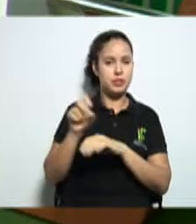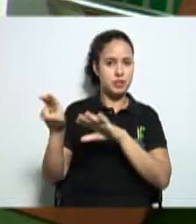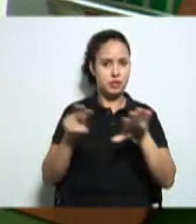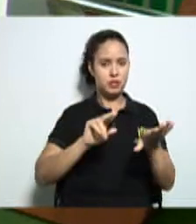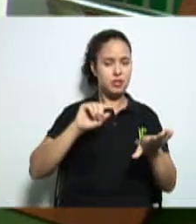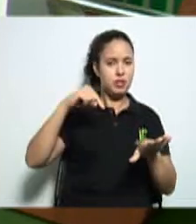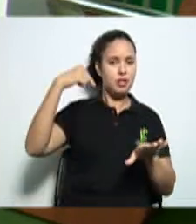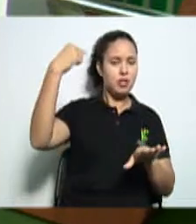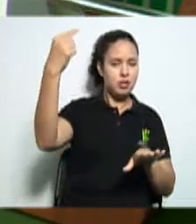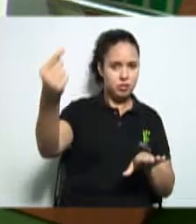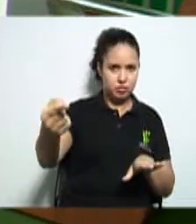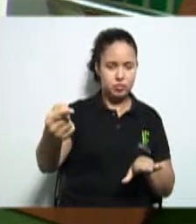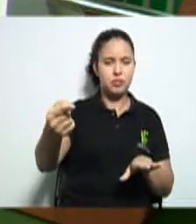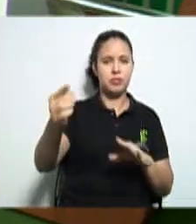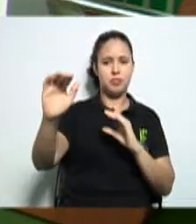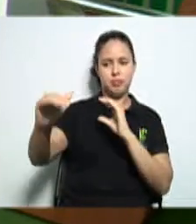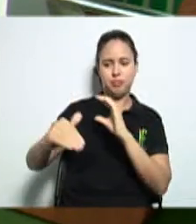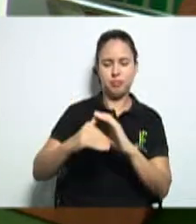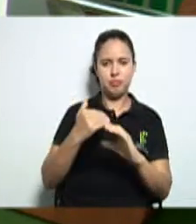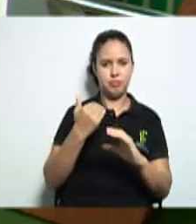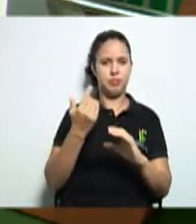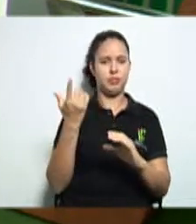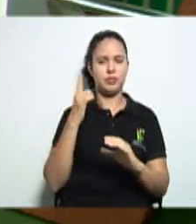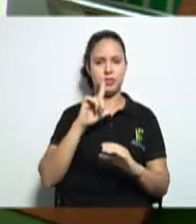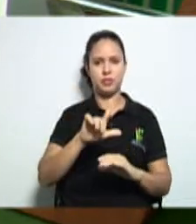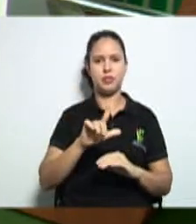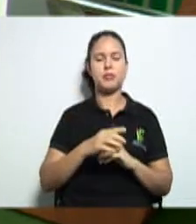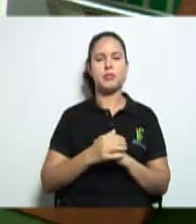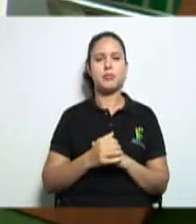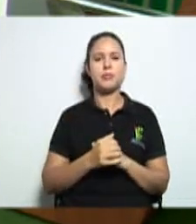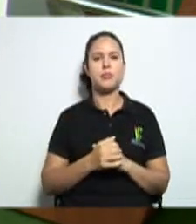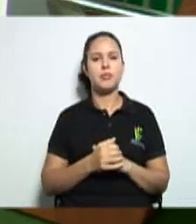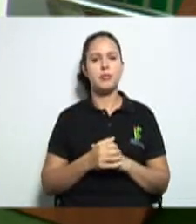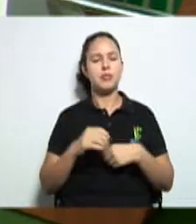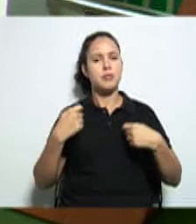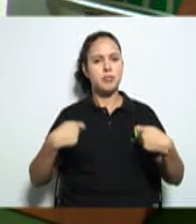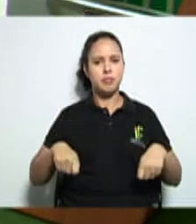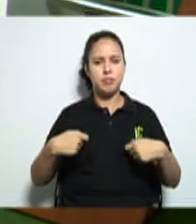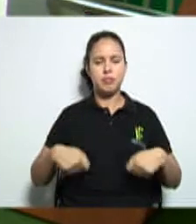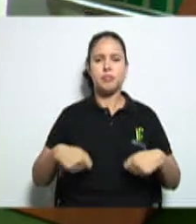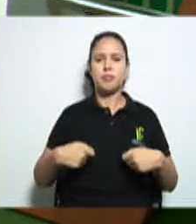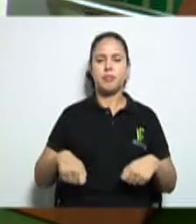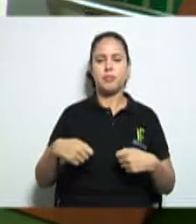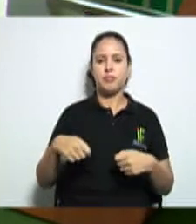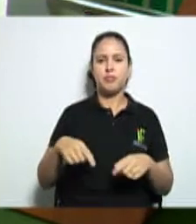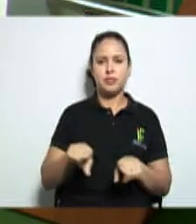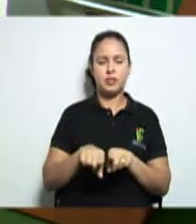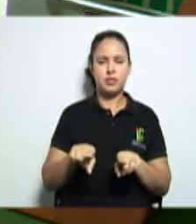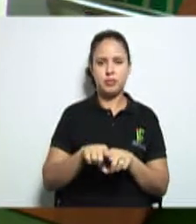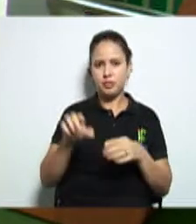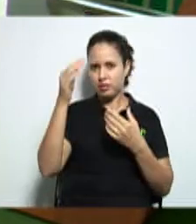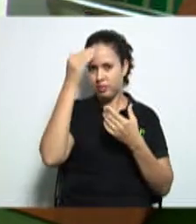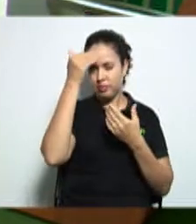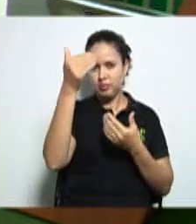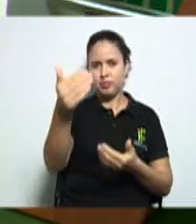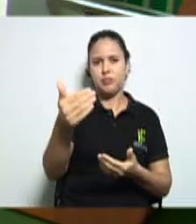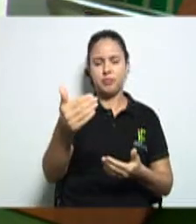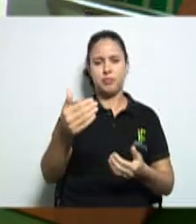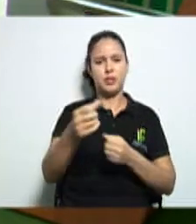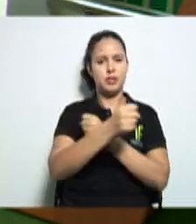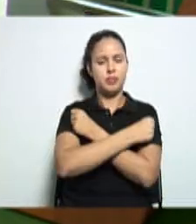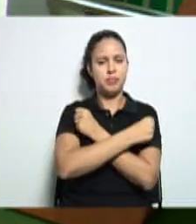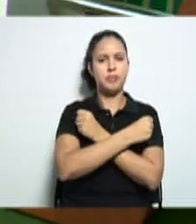essa participação ser mais ativa também. Então, quero agradecer e mandar um abraço a todos os nossos